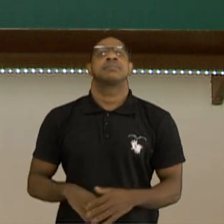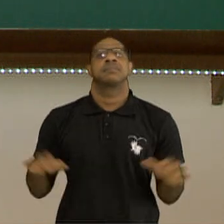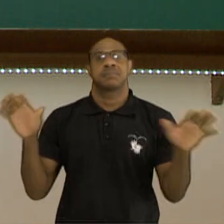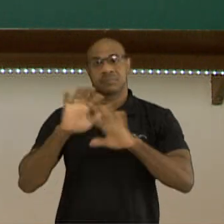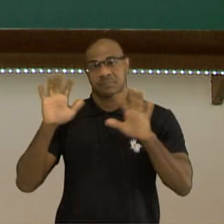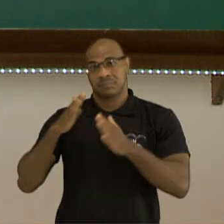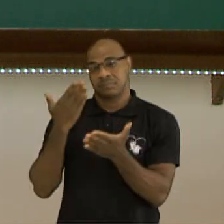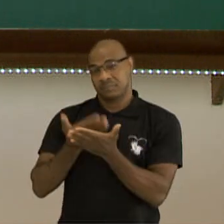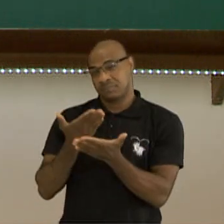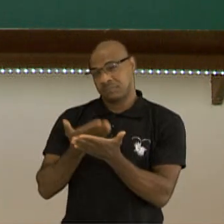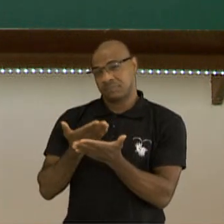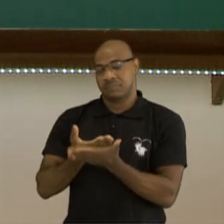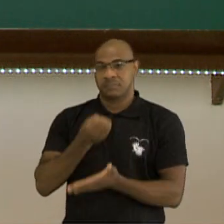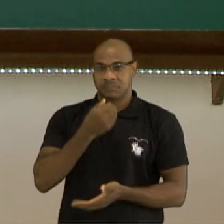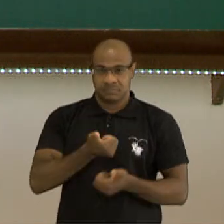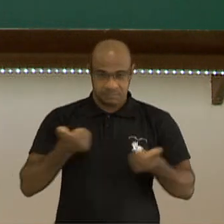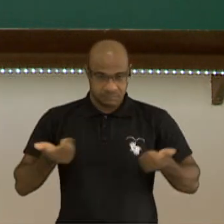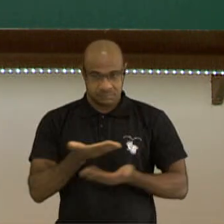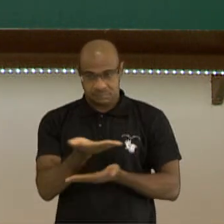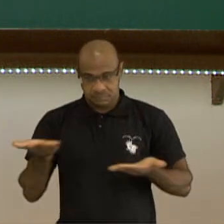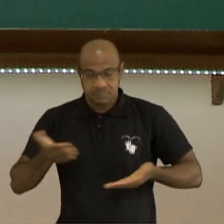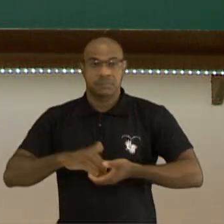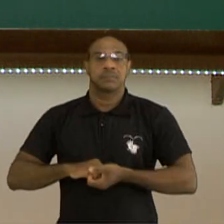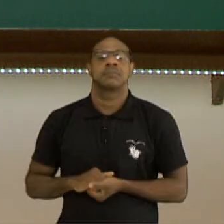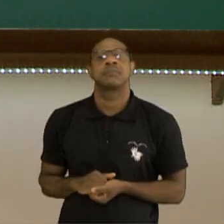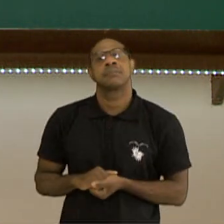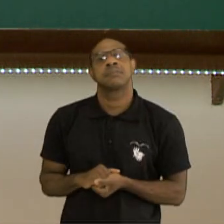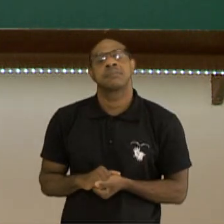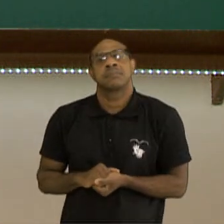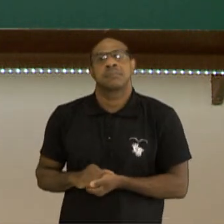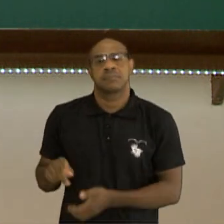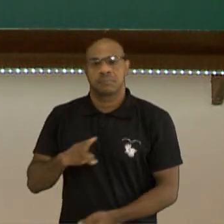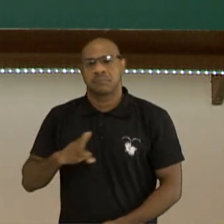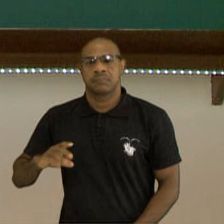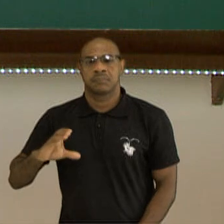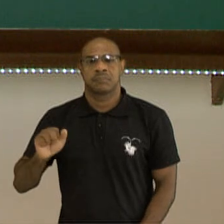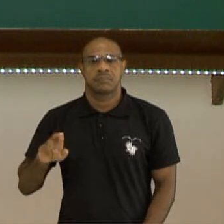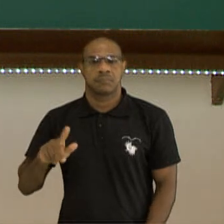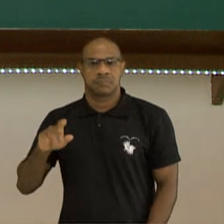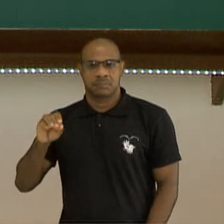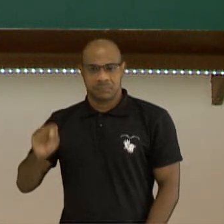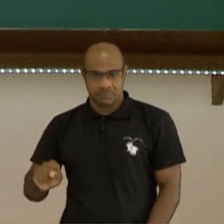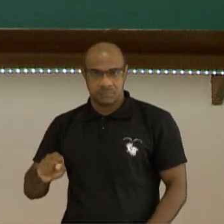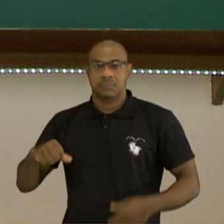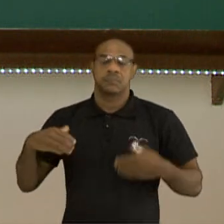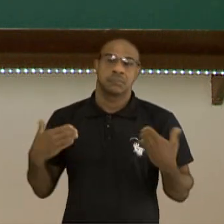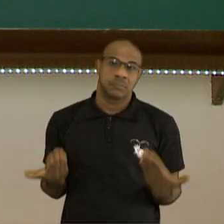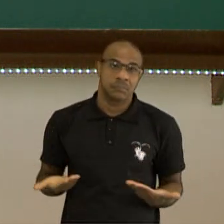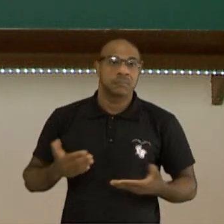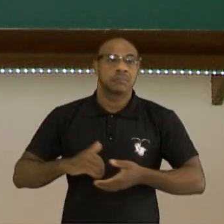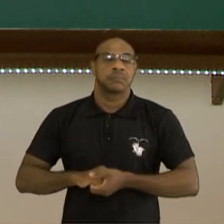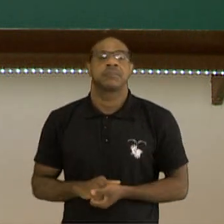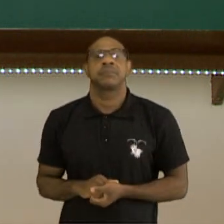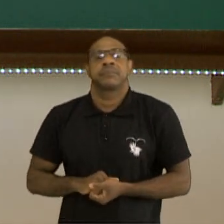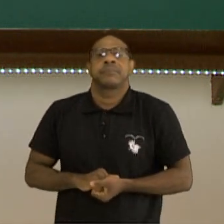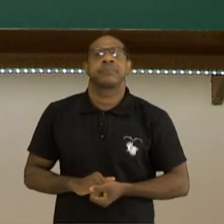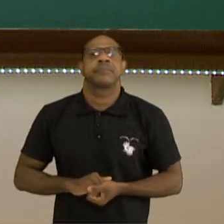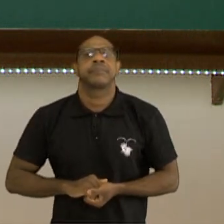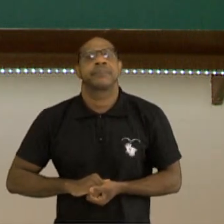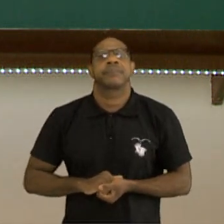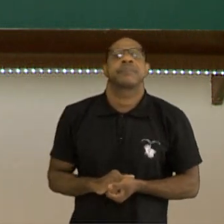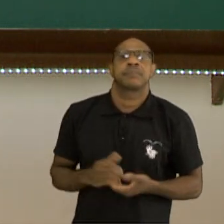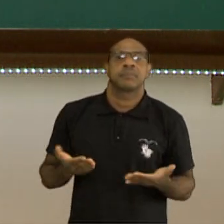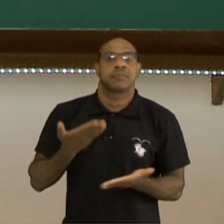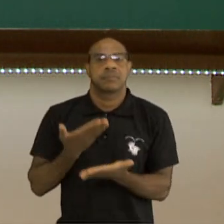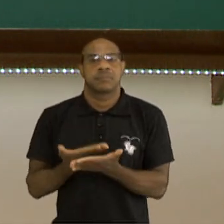Hello students, how are you? Tudo bem com vocês? I am teacher Carlos, sou o professor Carlos, and let's start our